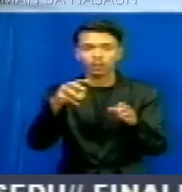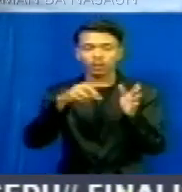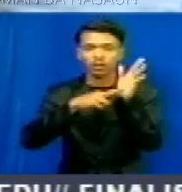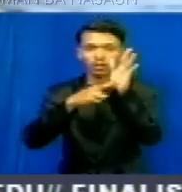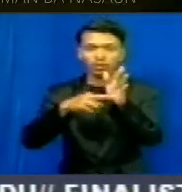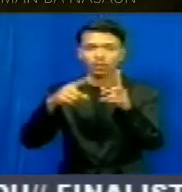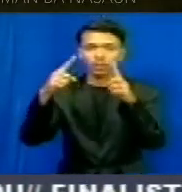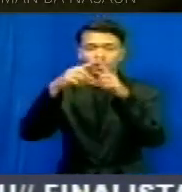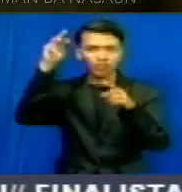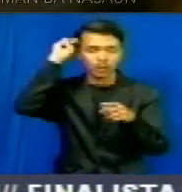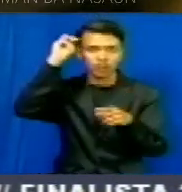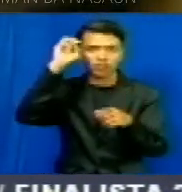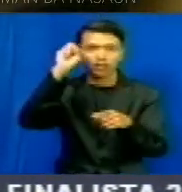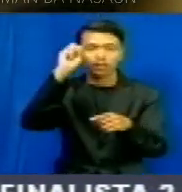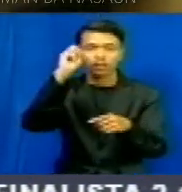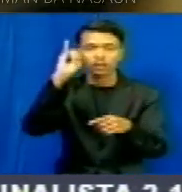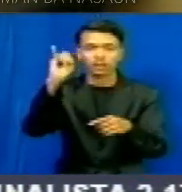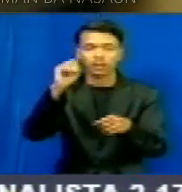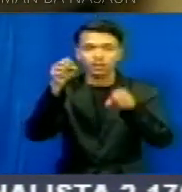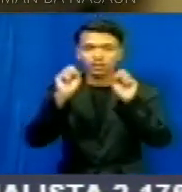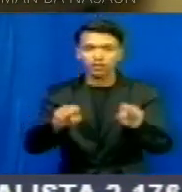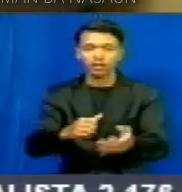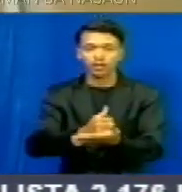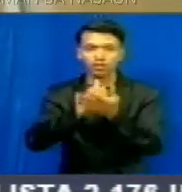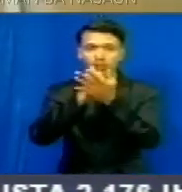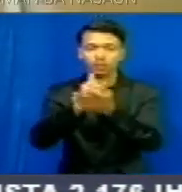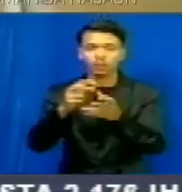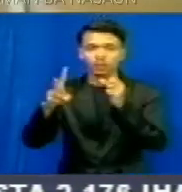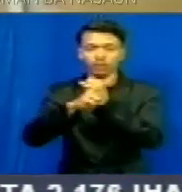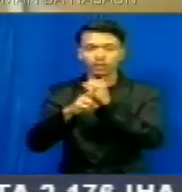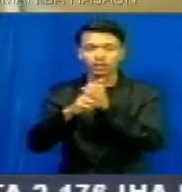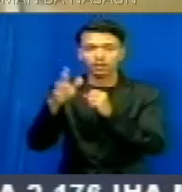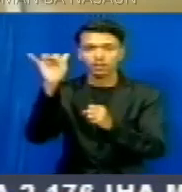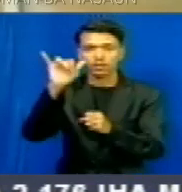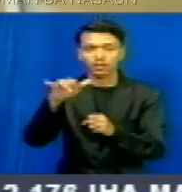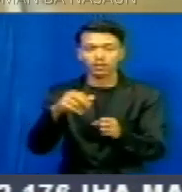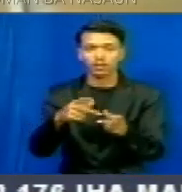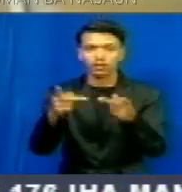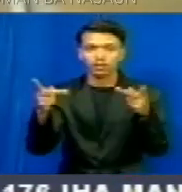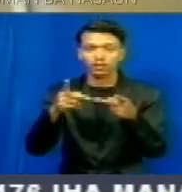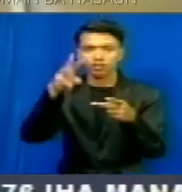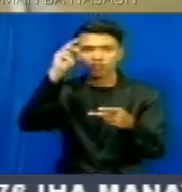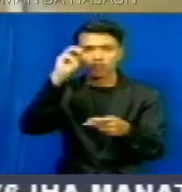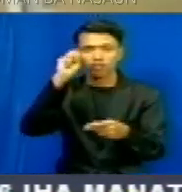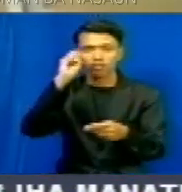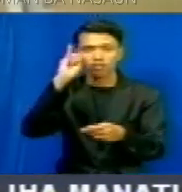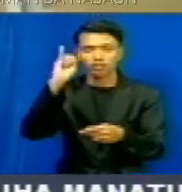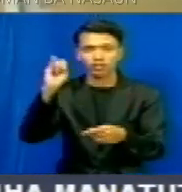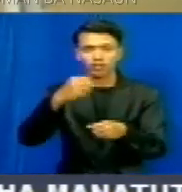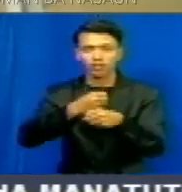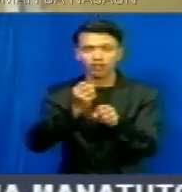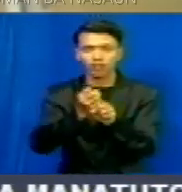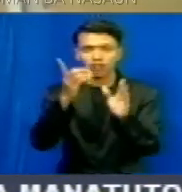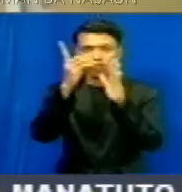Ministério MSSI, nune bel apoio vítima sira. Centro Solidariedade Social, halo levantamento dados reproduz,